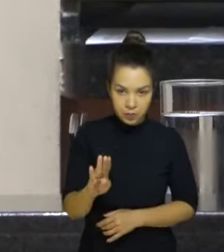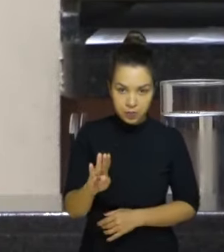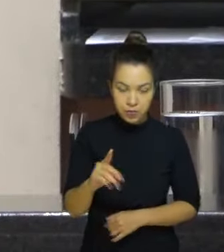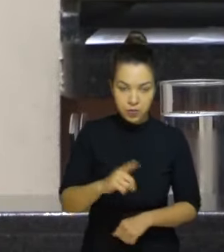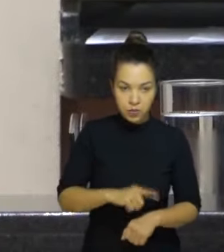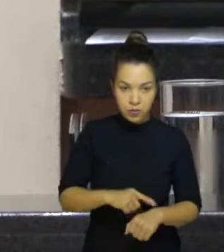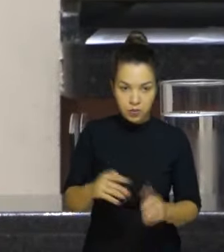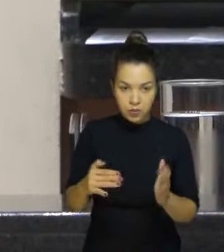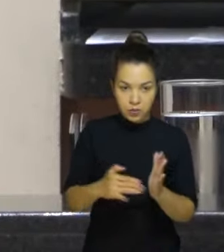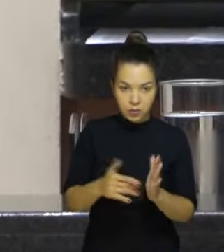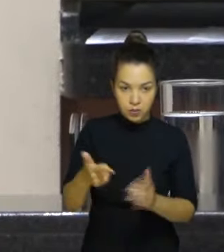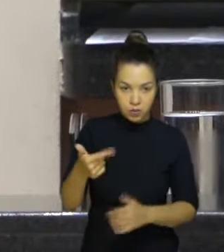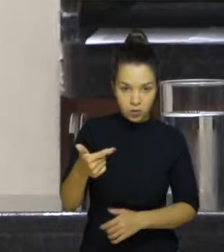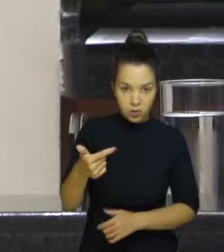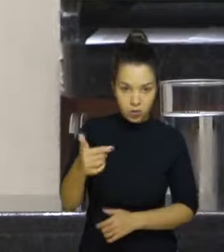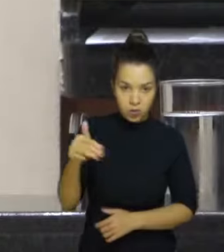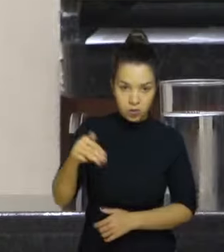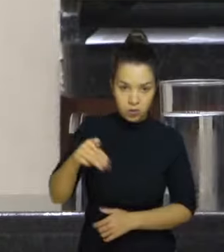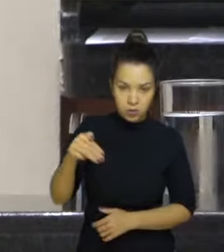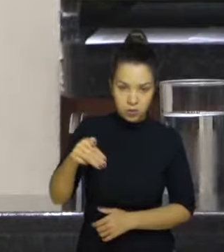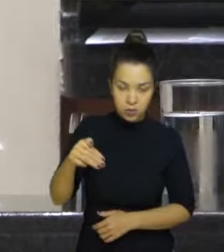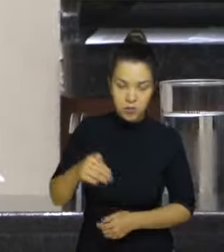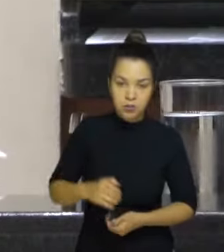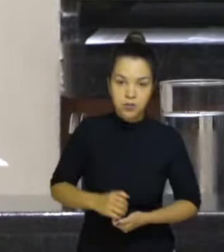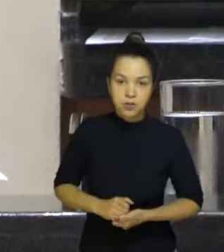de até 12 minutos.